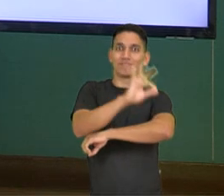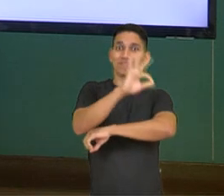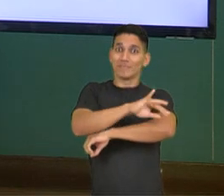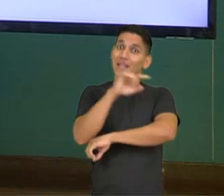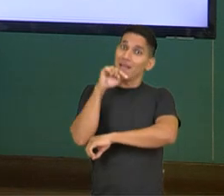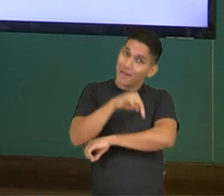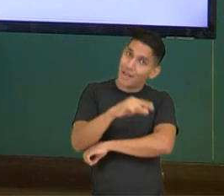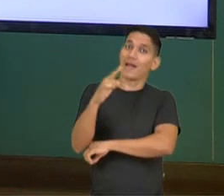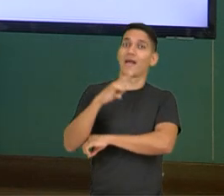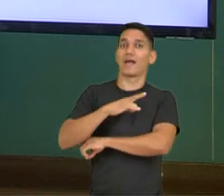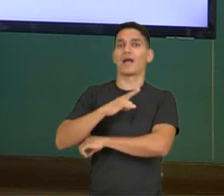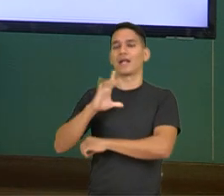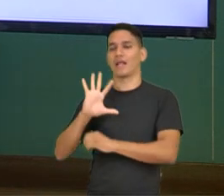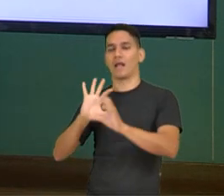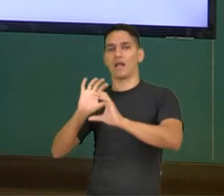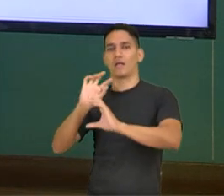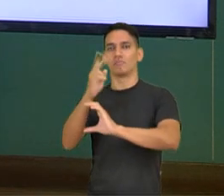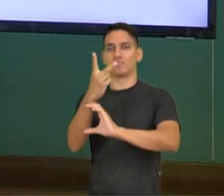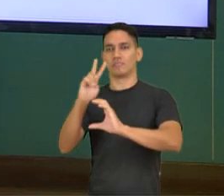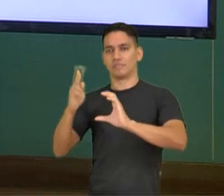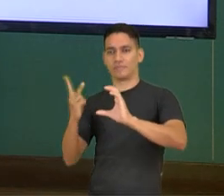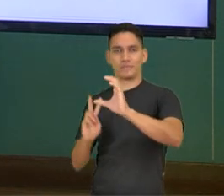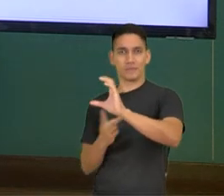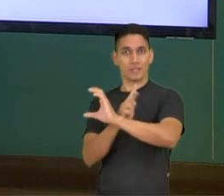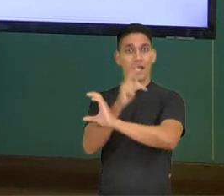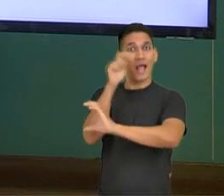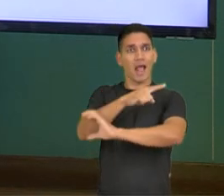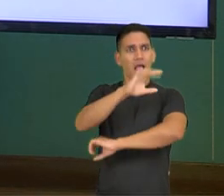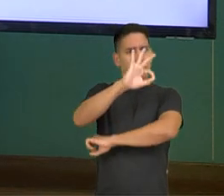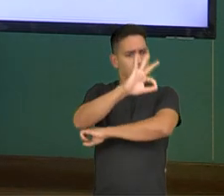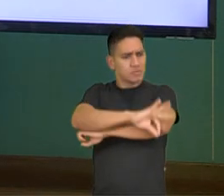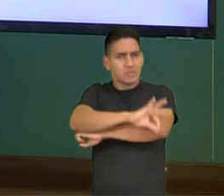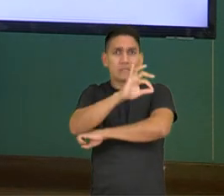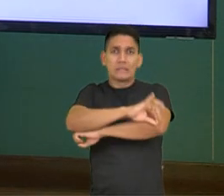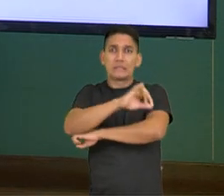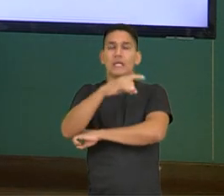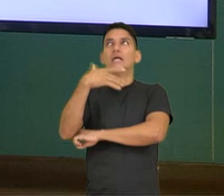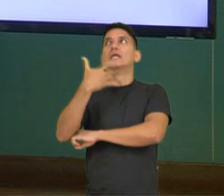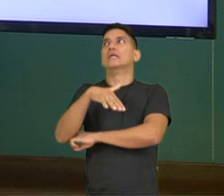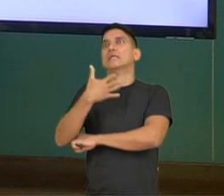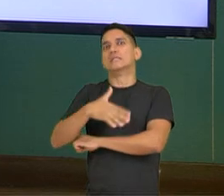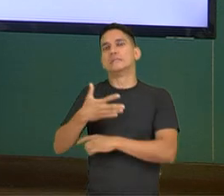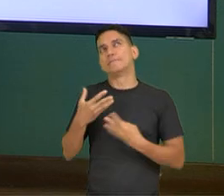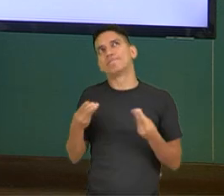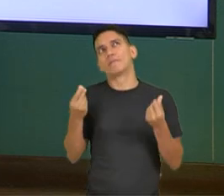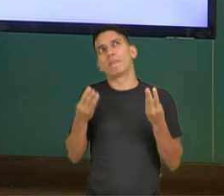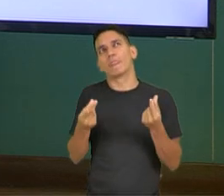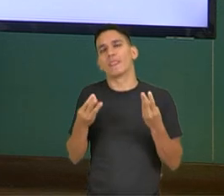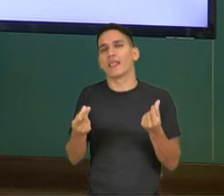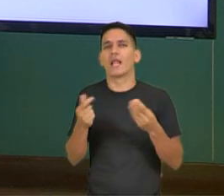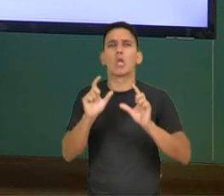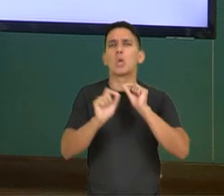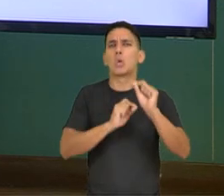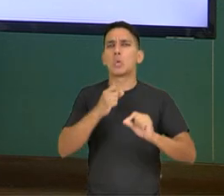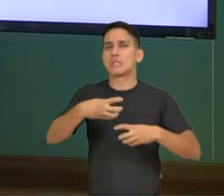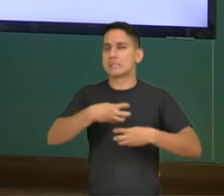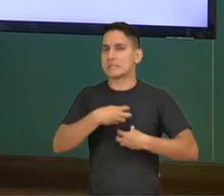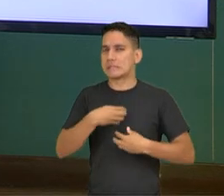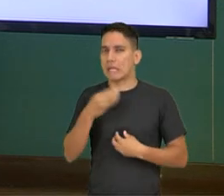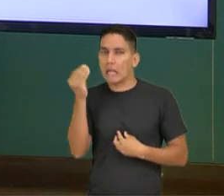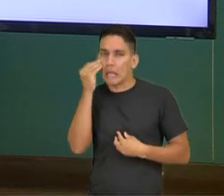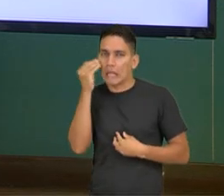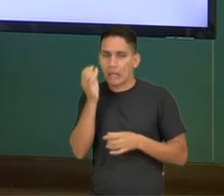desses compostos orgânicos é esse líquidozinho, numa linguagem quase